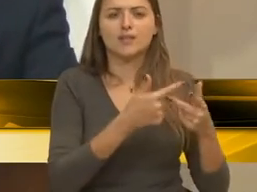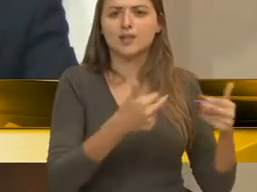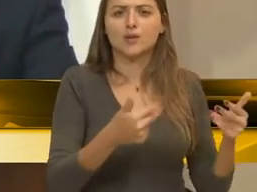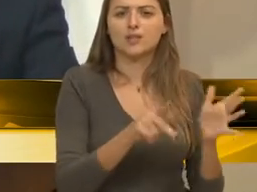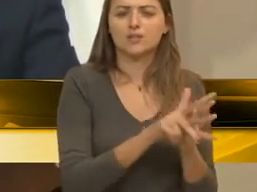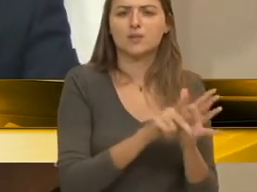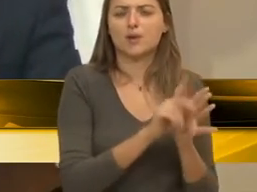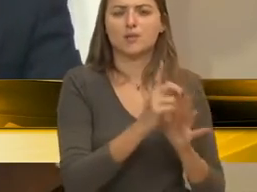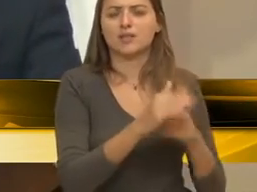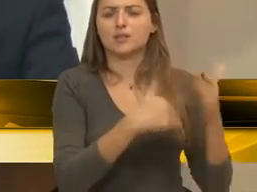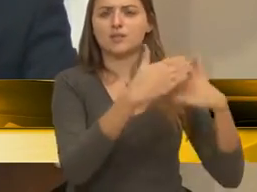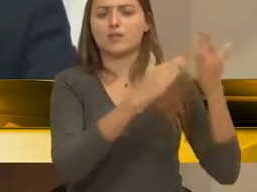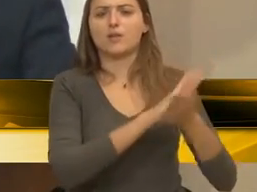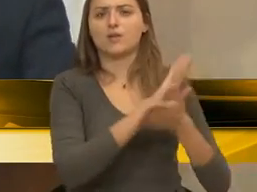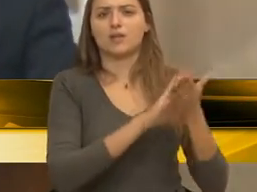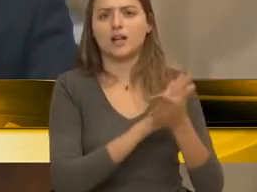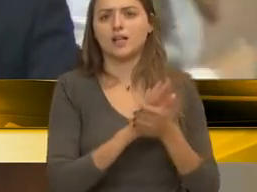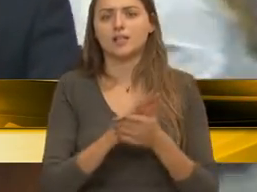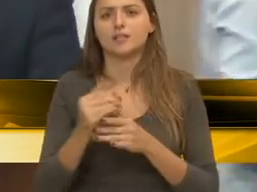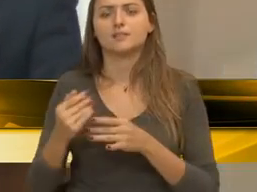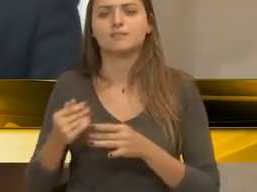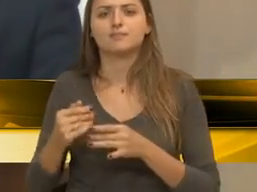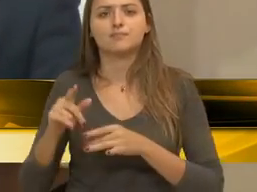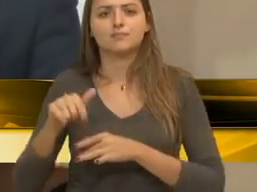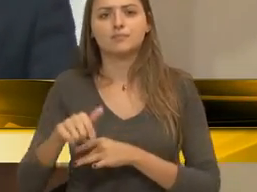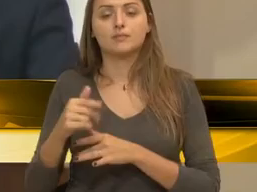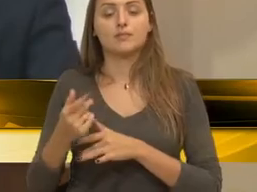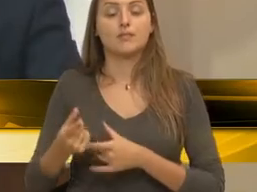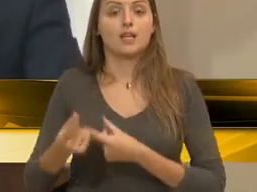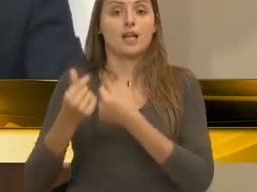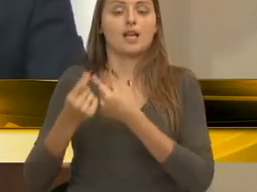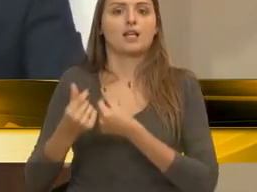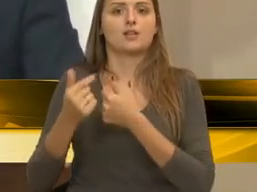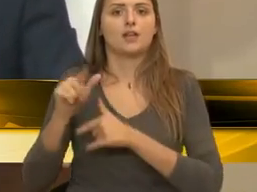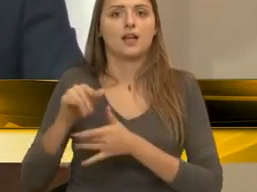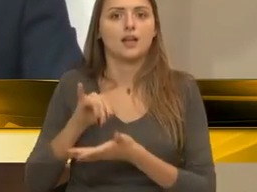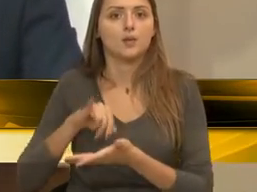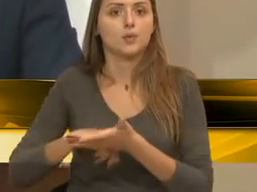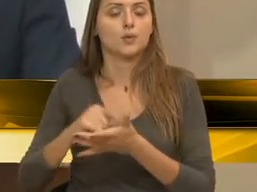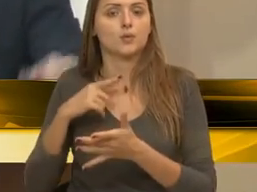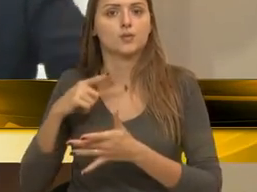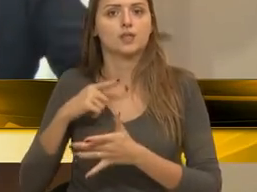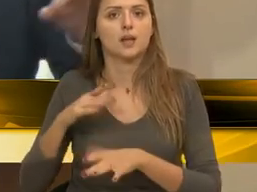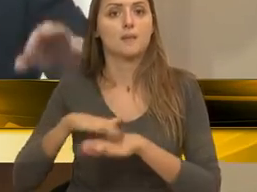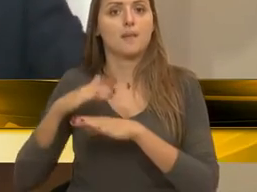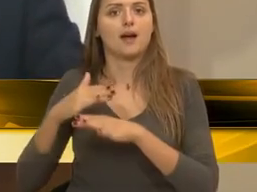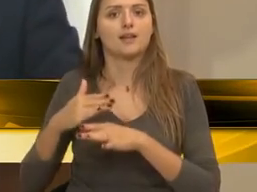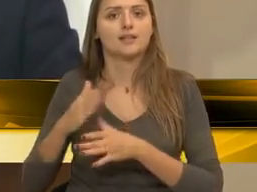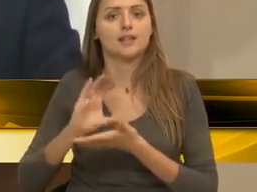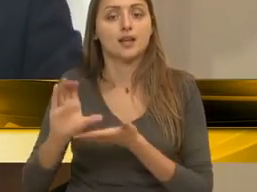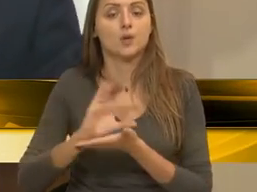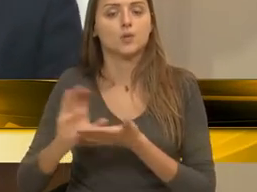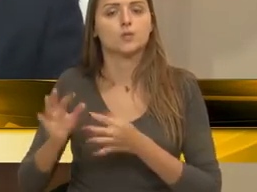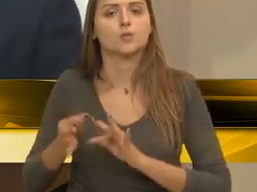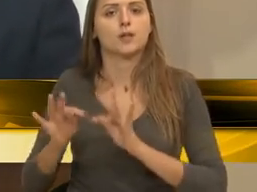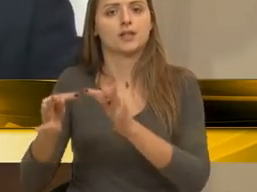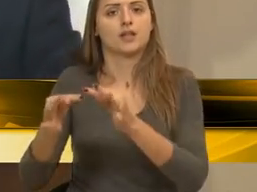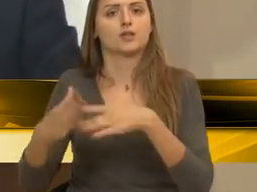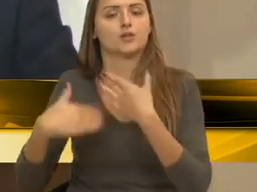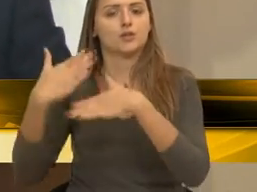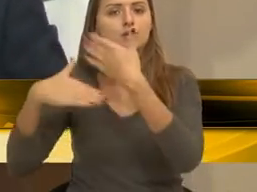tecnologia, desenvolvimento, emprego, renda, impostos. E não tem nenhum projeto. Não